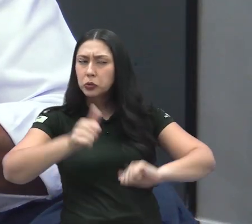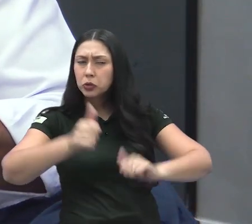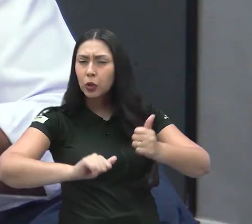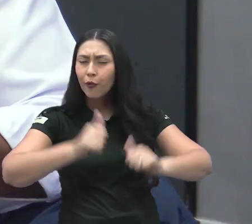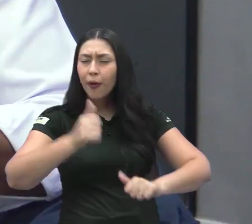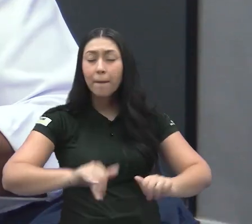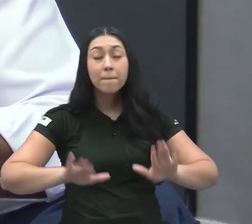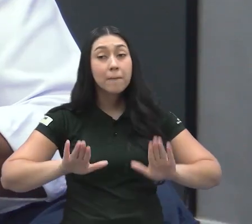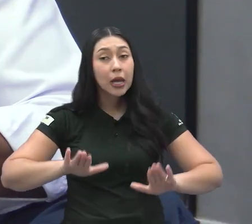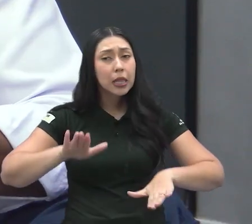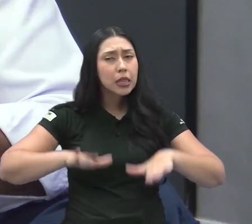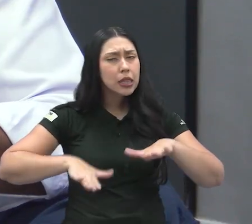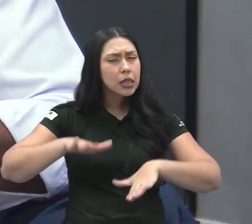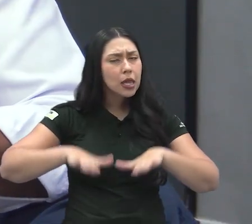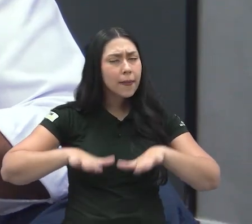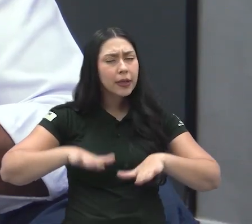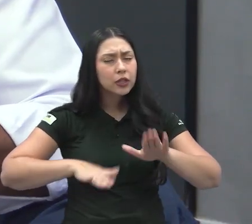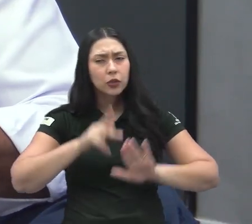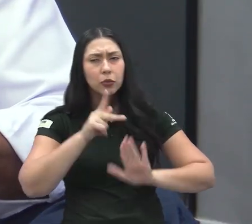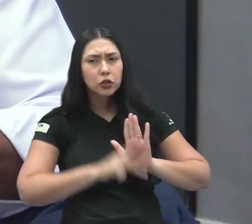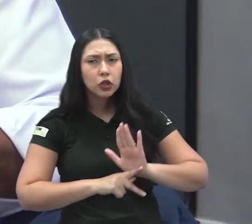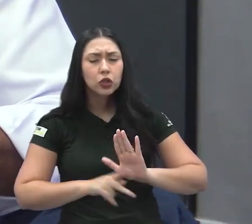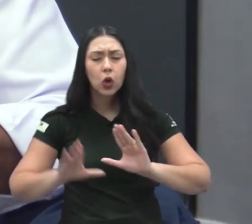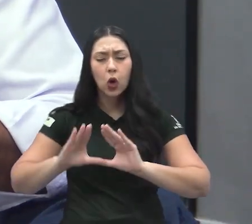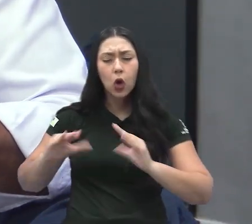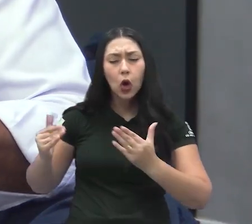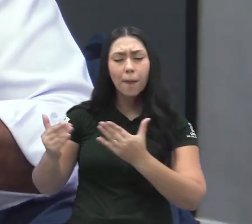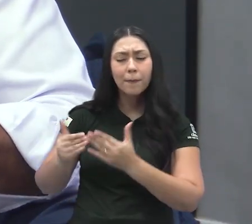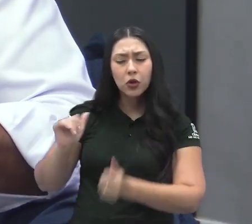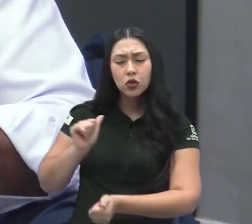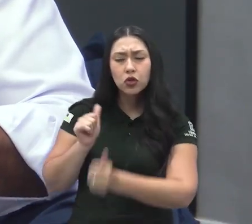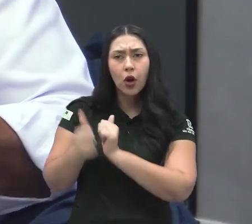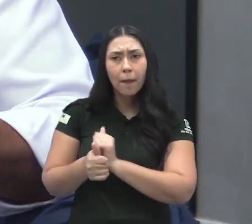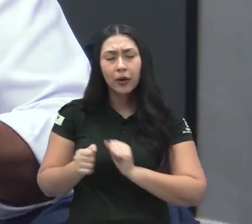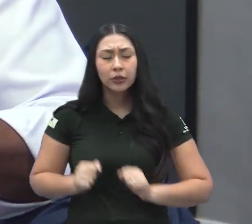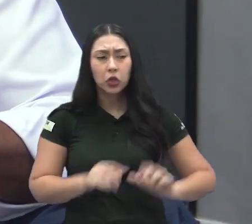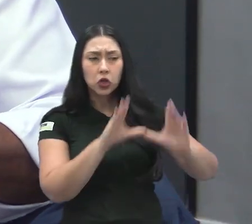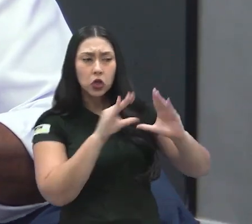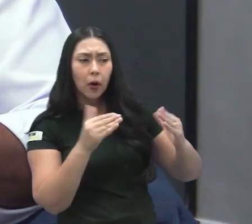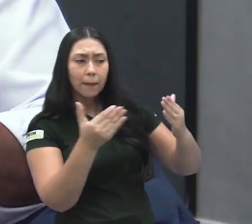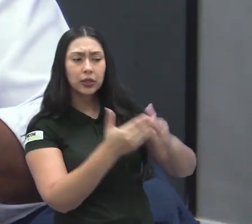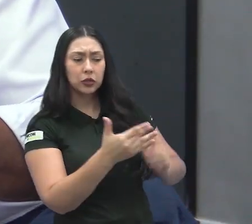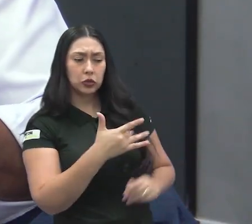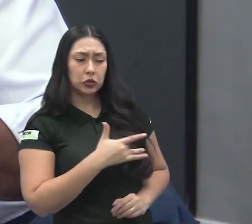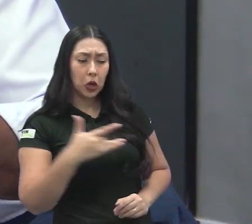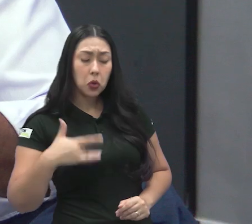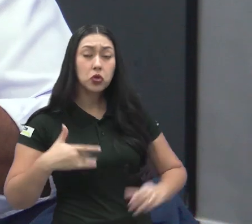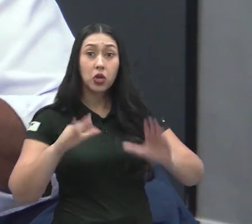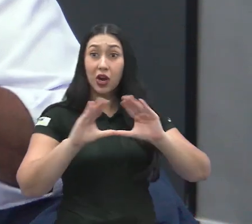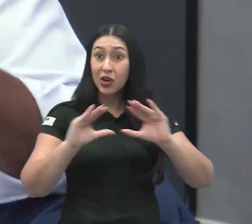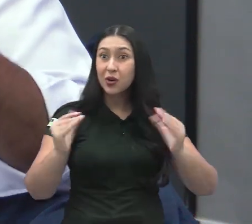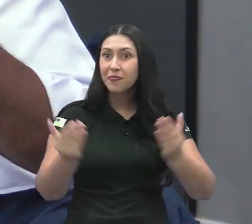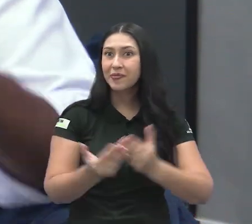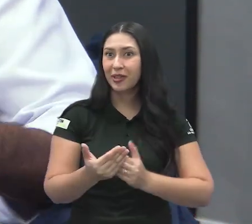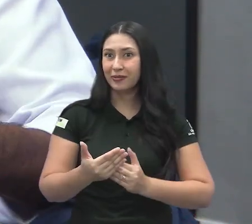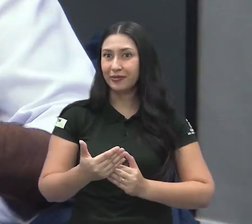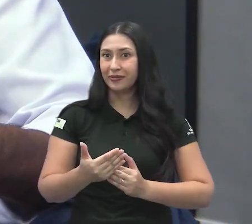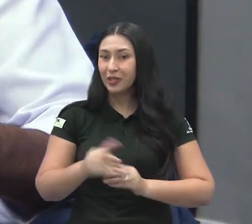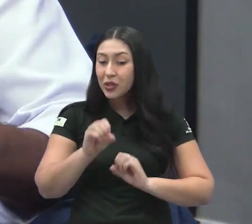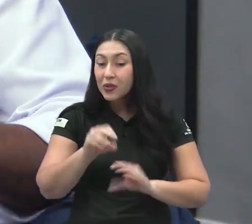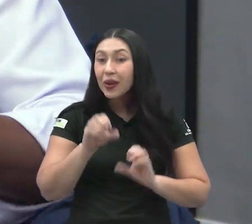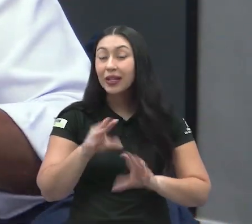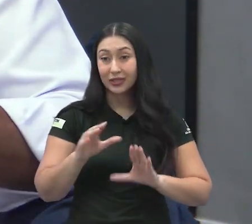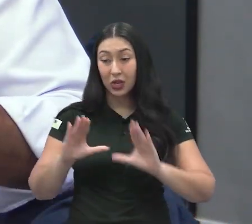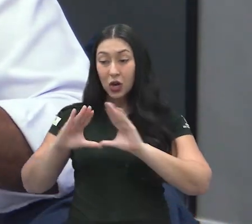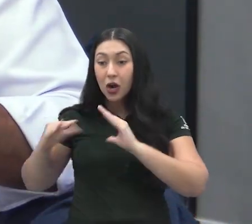Aí, dependendo do projeto, a Comissão de Esporte. Dependendo do projeto, a Comissão de Saúde, né? Educação,